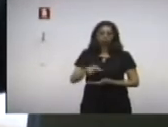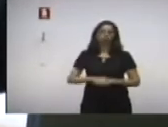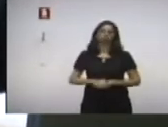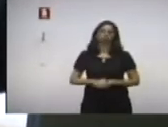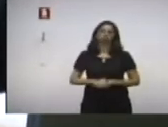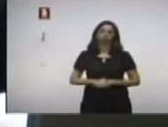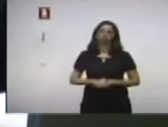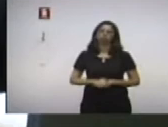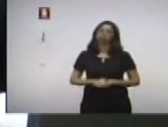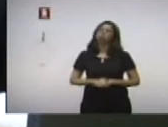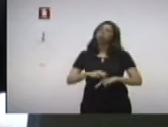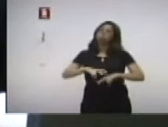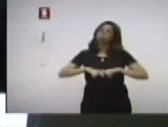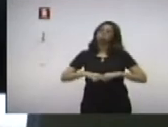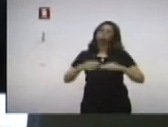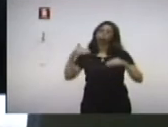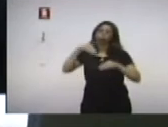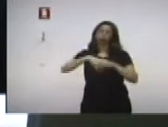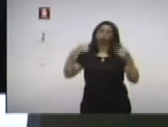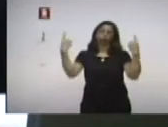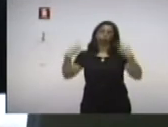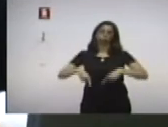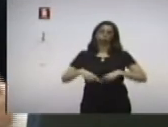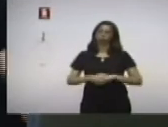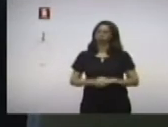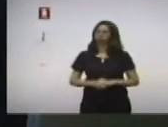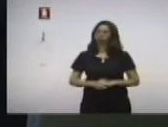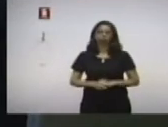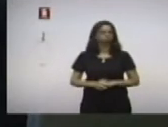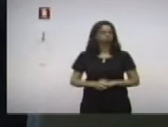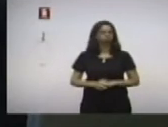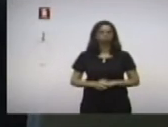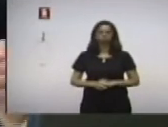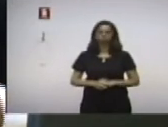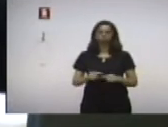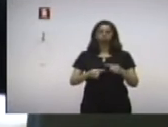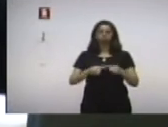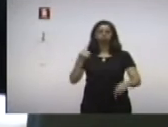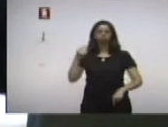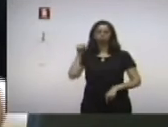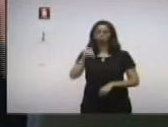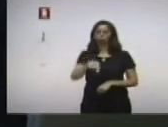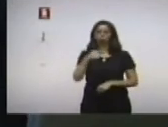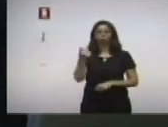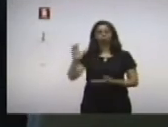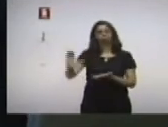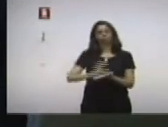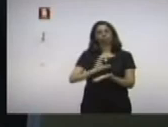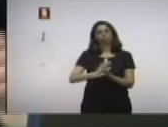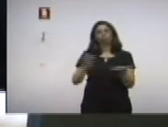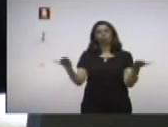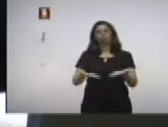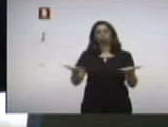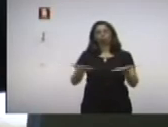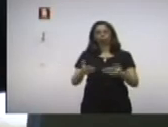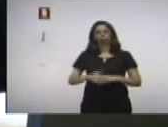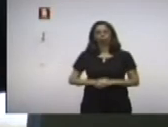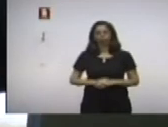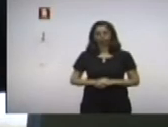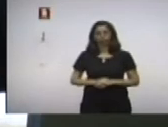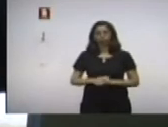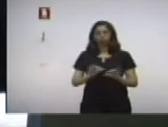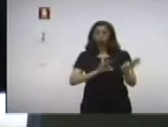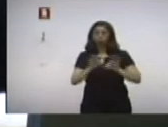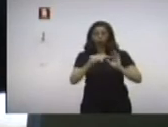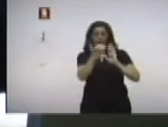voto contrário ao orçamento apresentado mesmo que eu entendo que este orçamento da maneira colocada